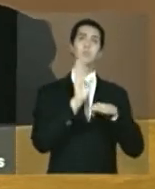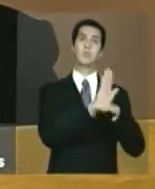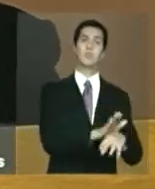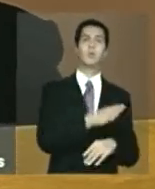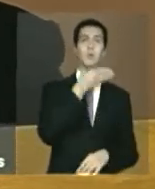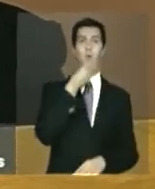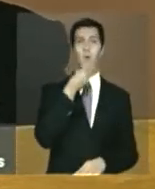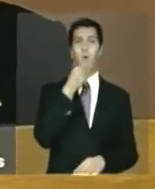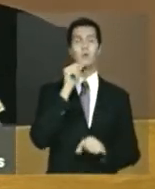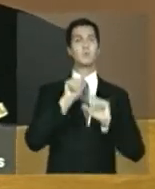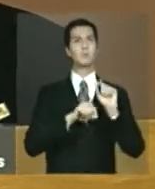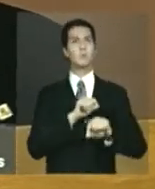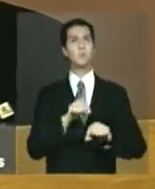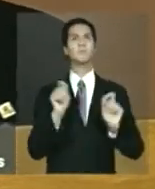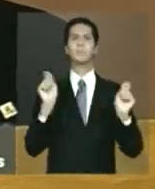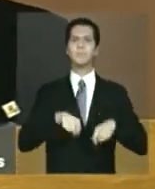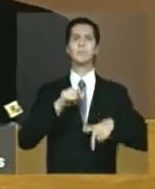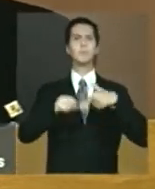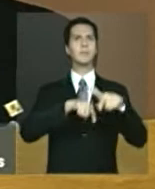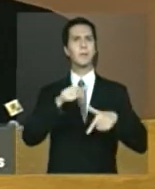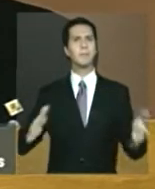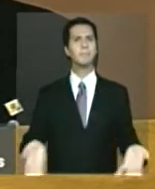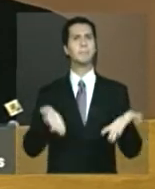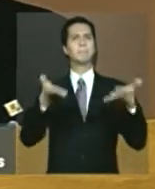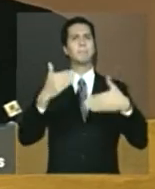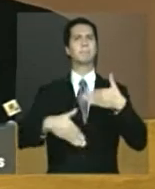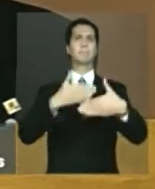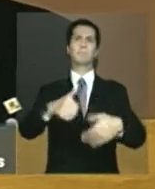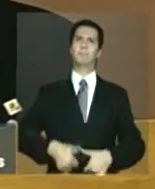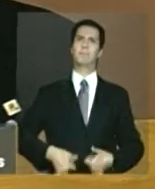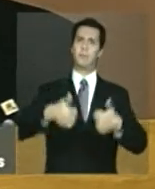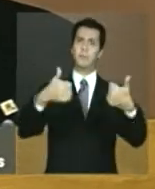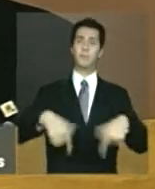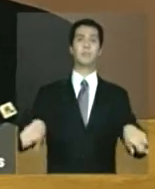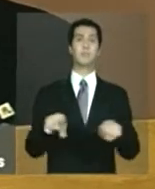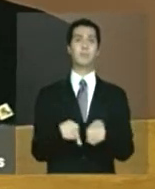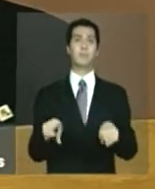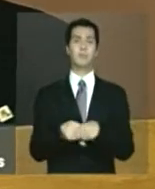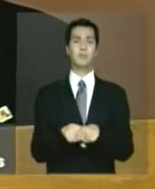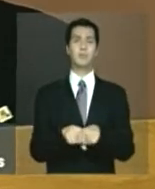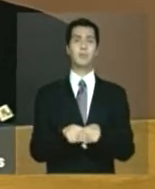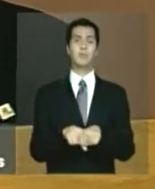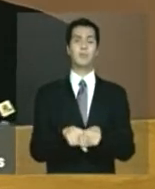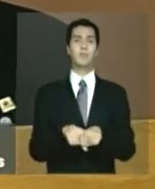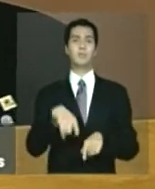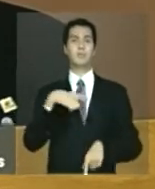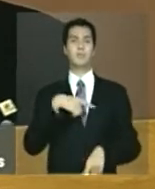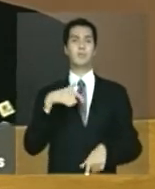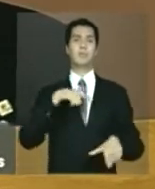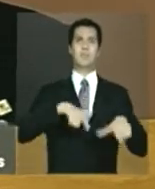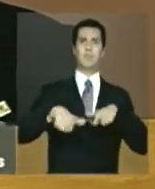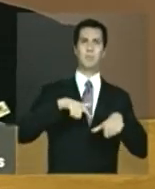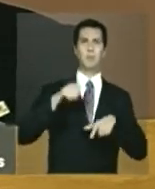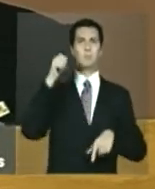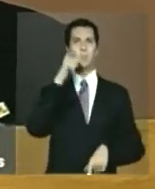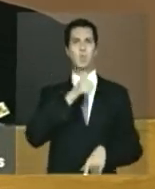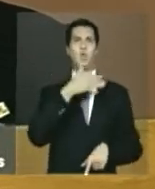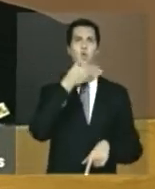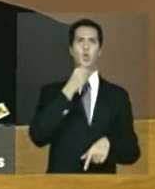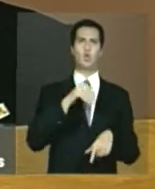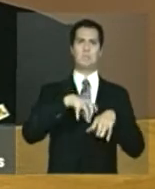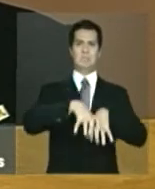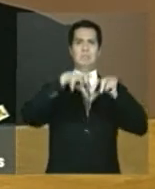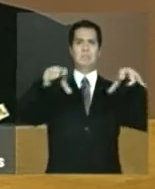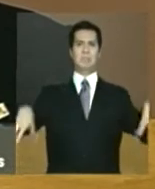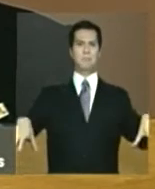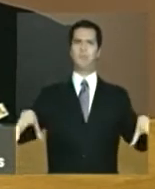trabalhadores vamos garantir as condições para alterar a divisão sexual do trabalho que pesa de forma